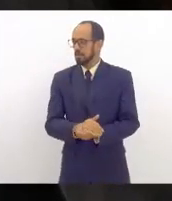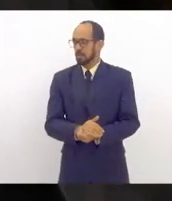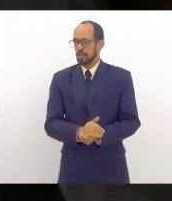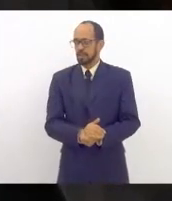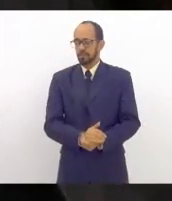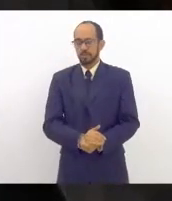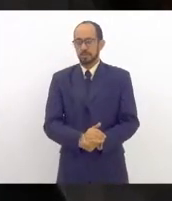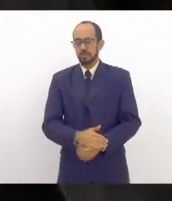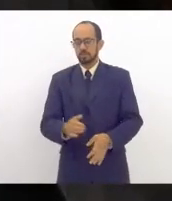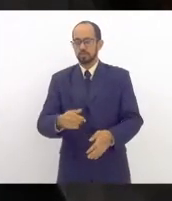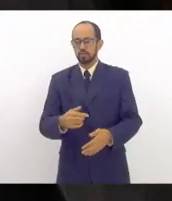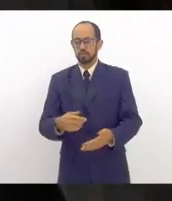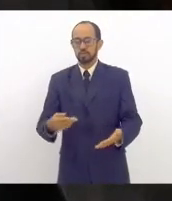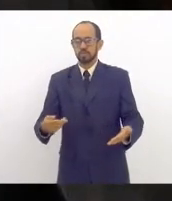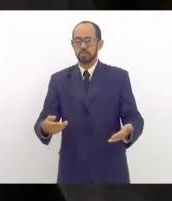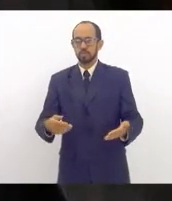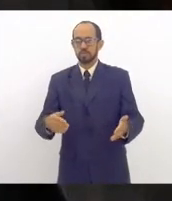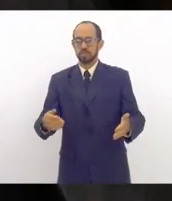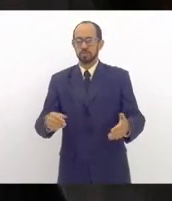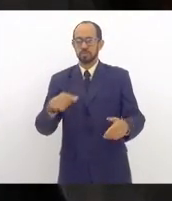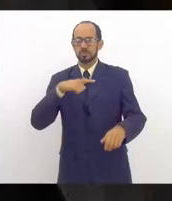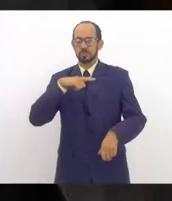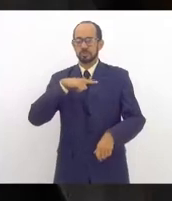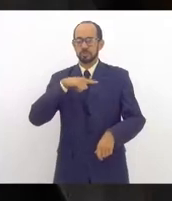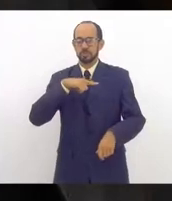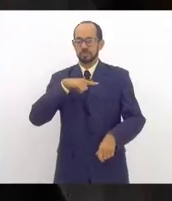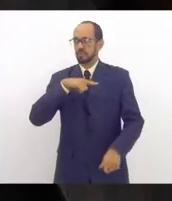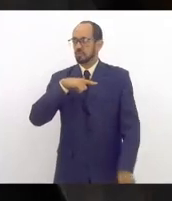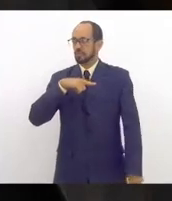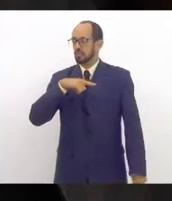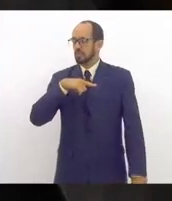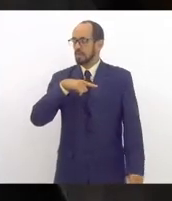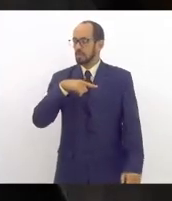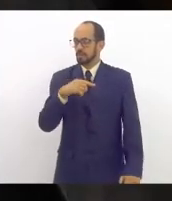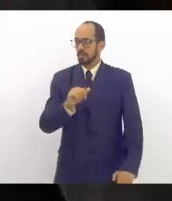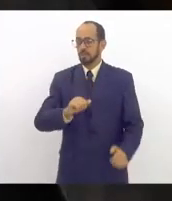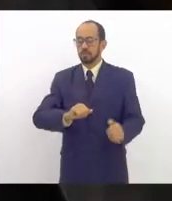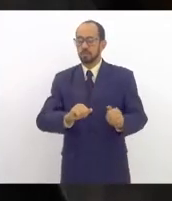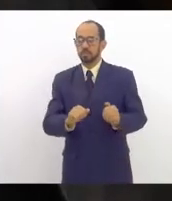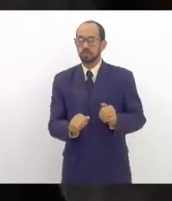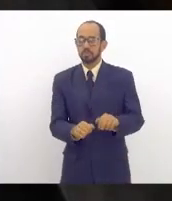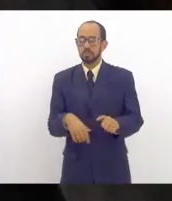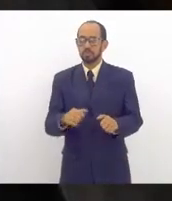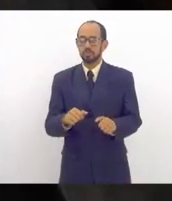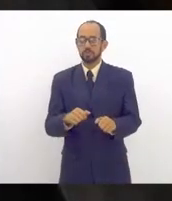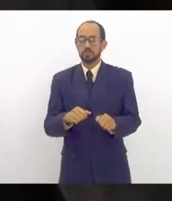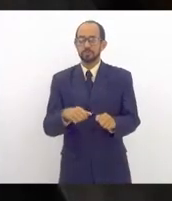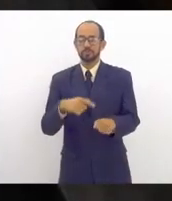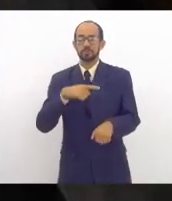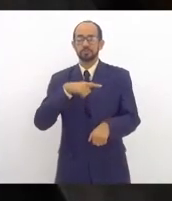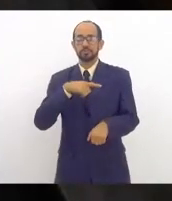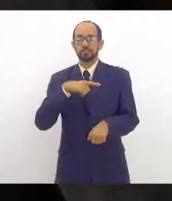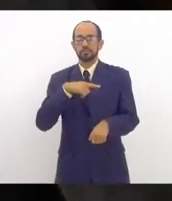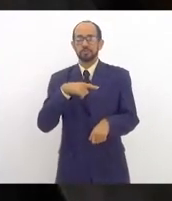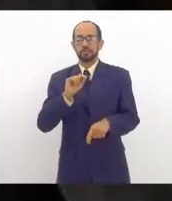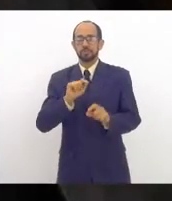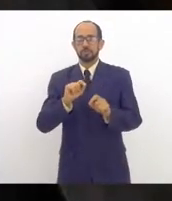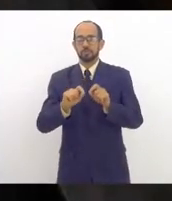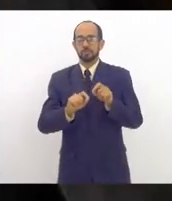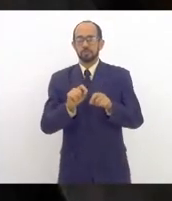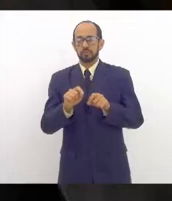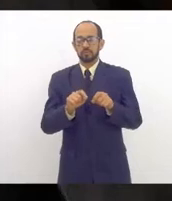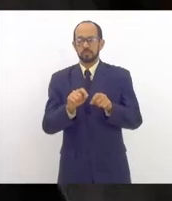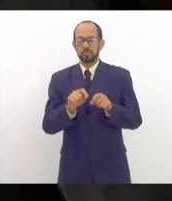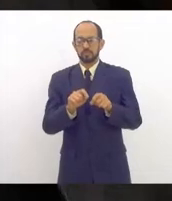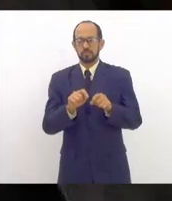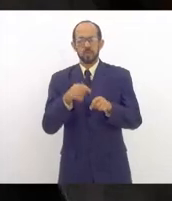tivemos aqui no Rio de Janeiro e no Brasil inteiro uma rádio que chamava Mairinque Veiga eu não